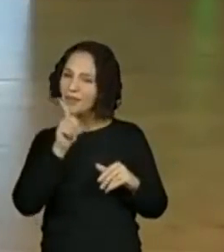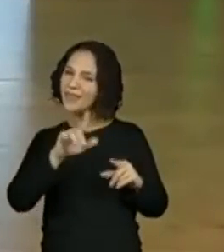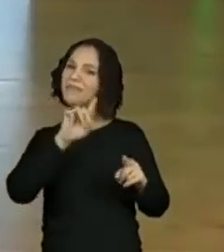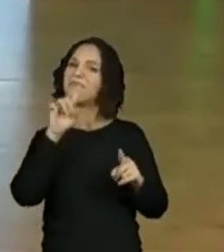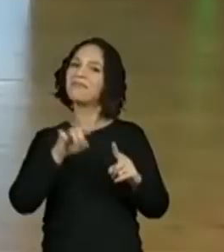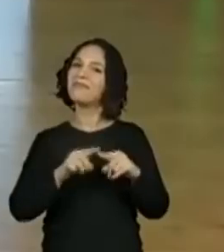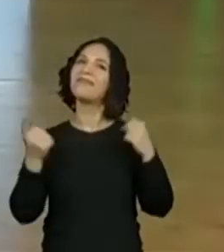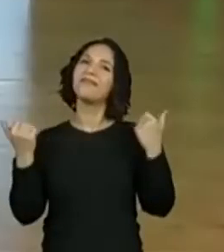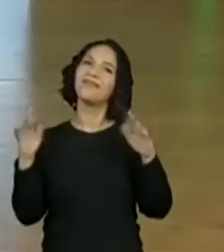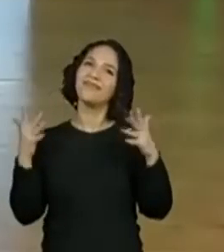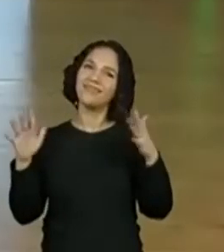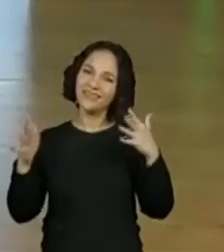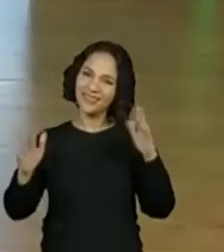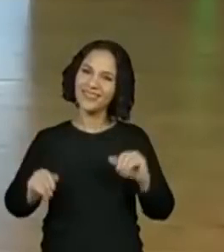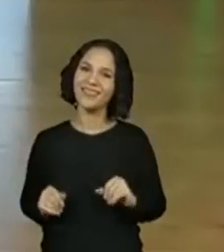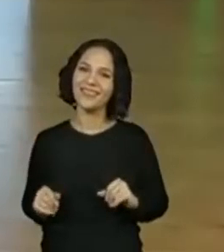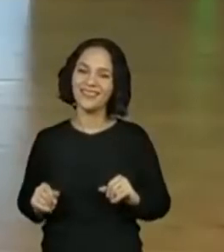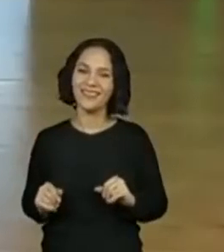conseguiu.